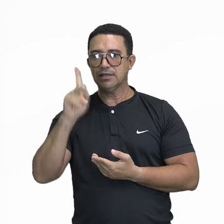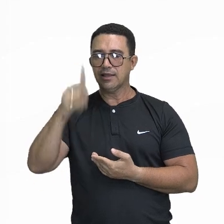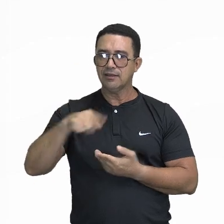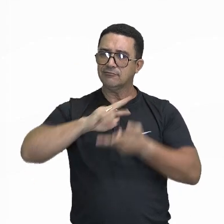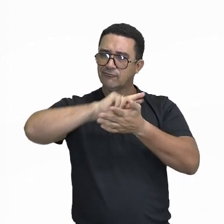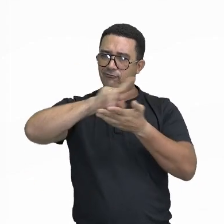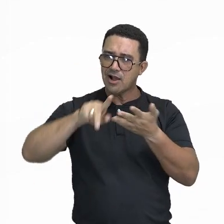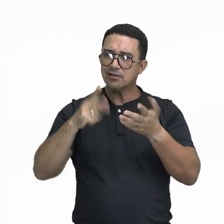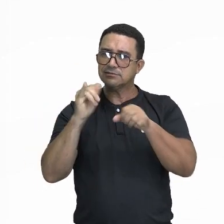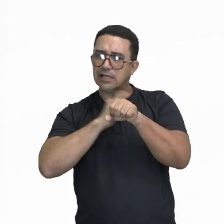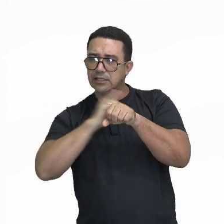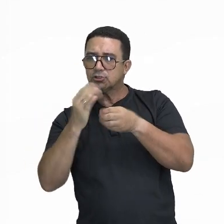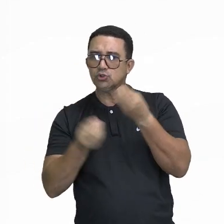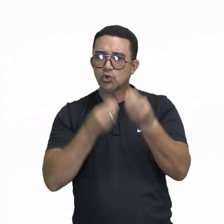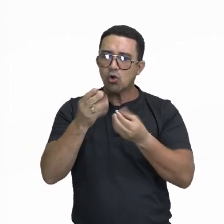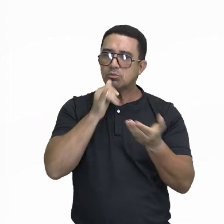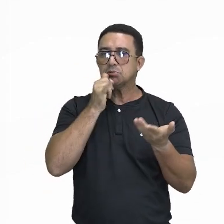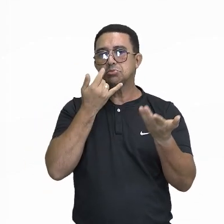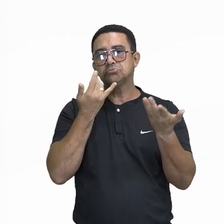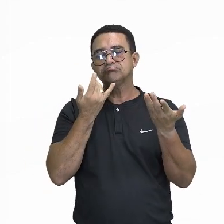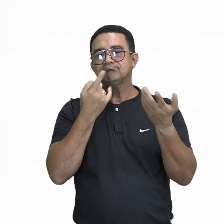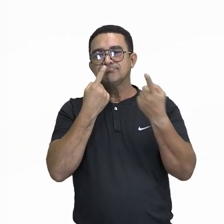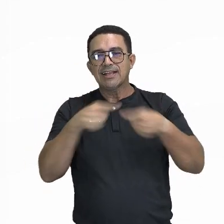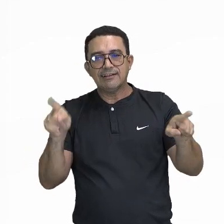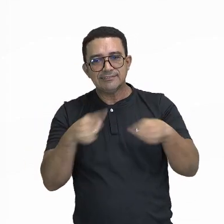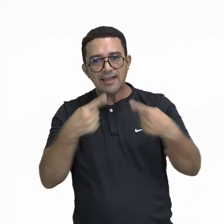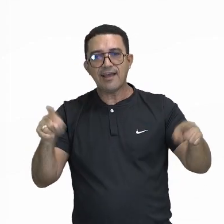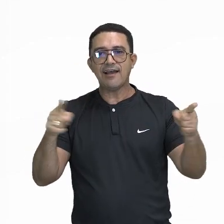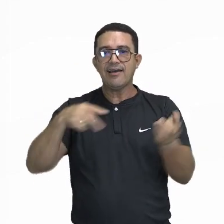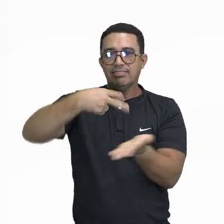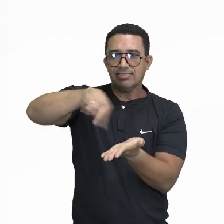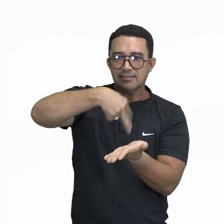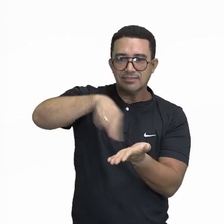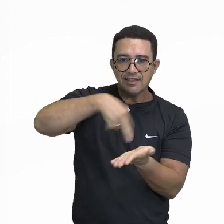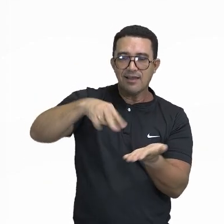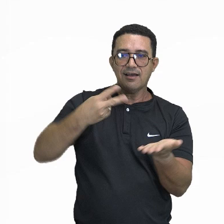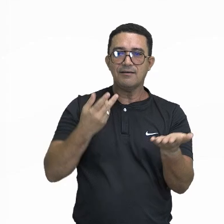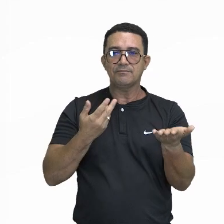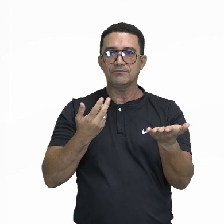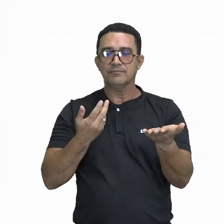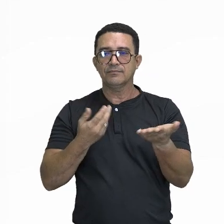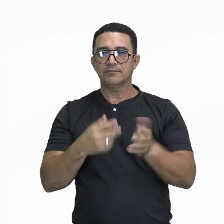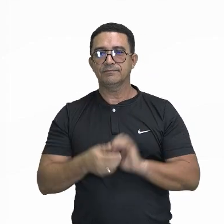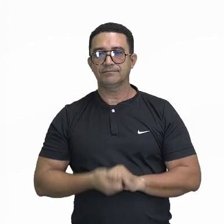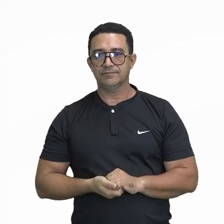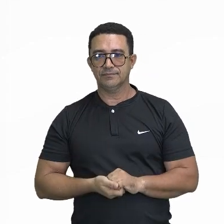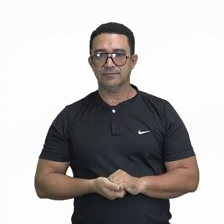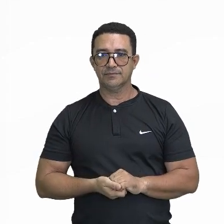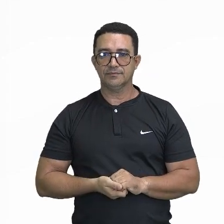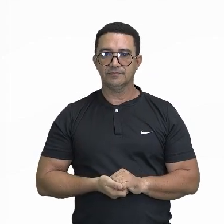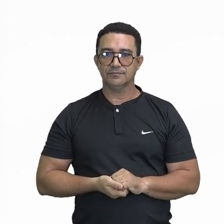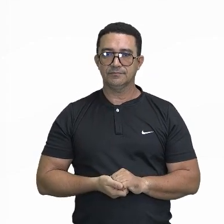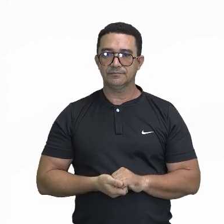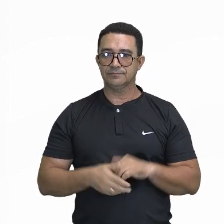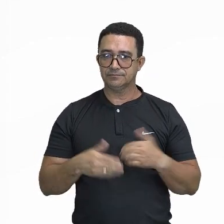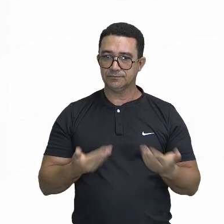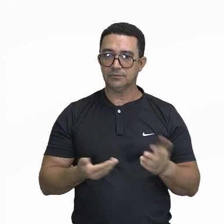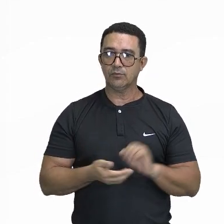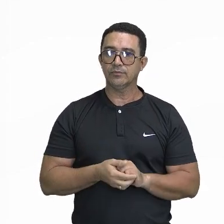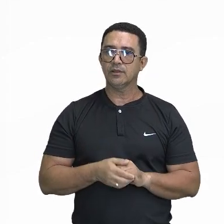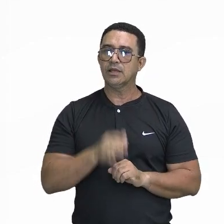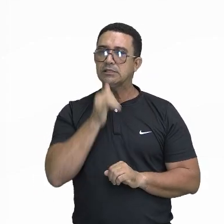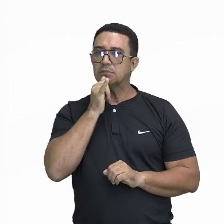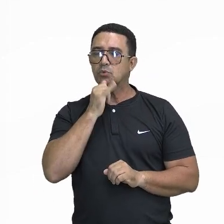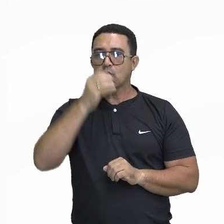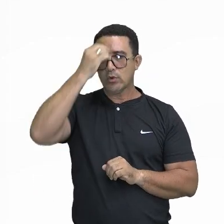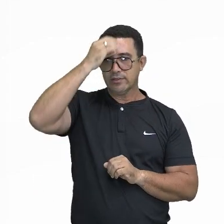objetos, de se enfeitar, de cantar, dançar, falar dos povos indígenas. Podem ser considerados bens imateriais